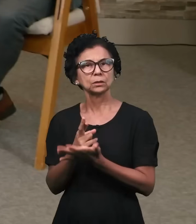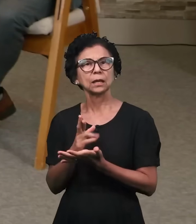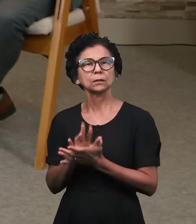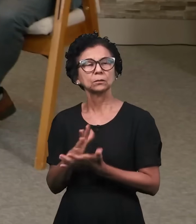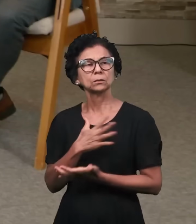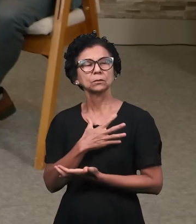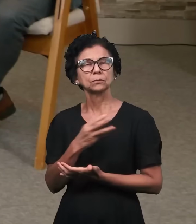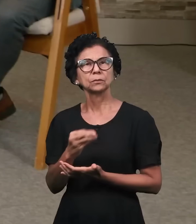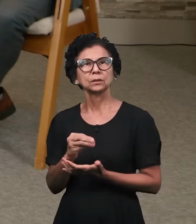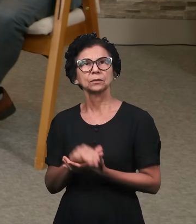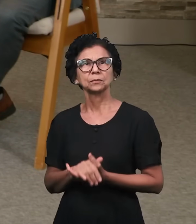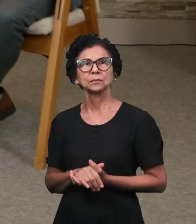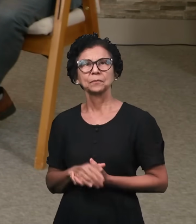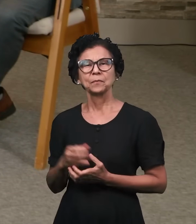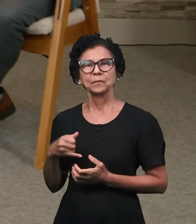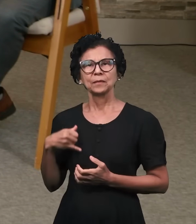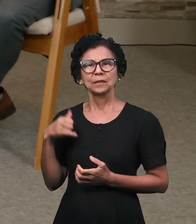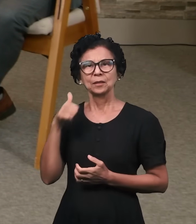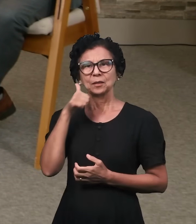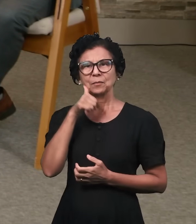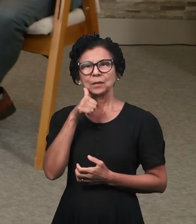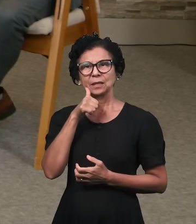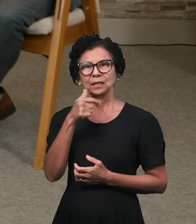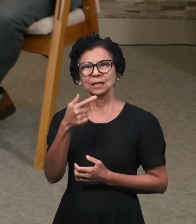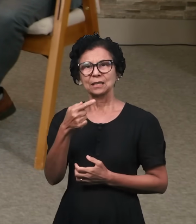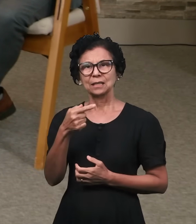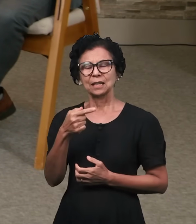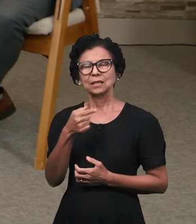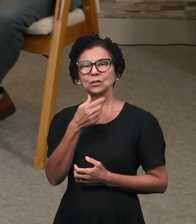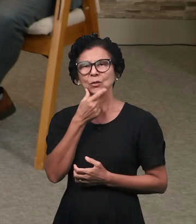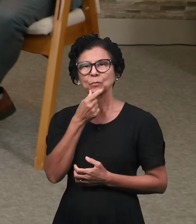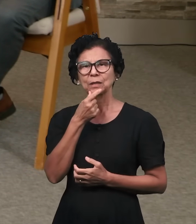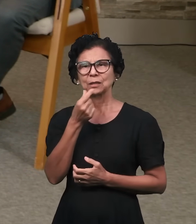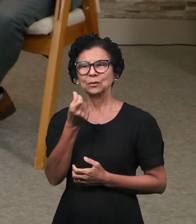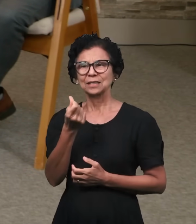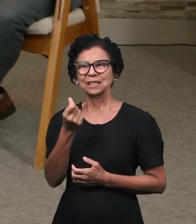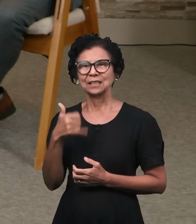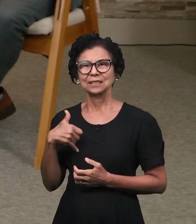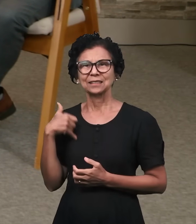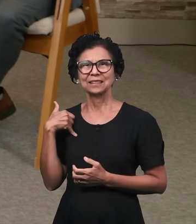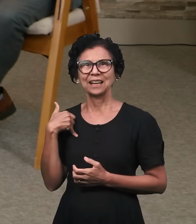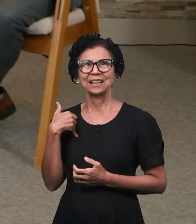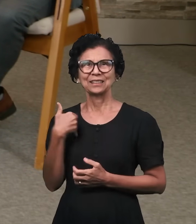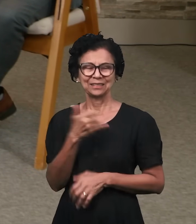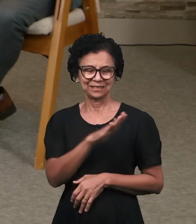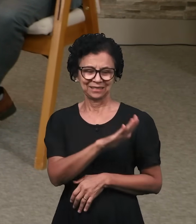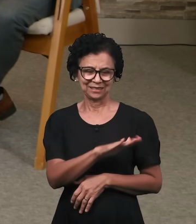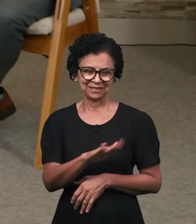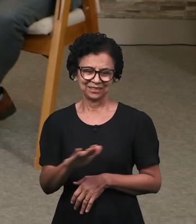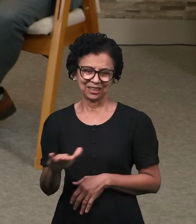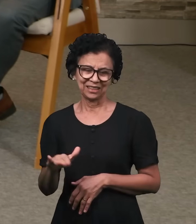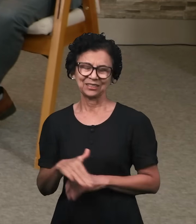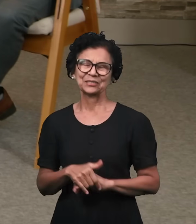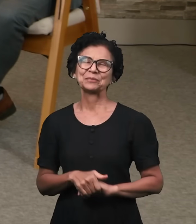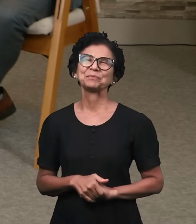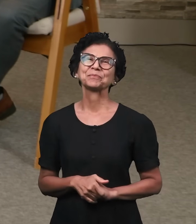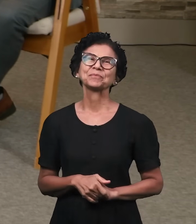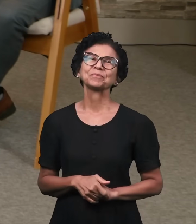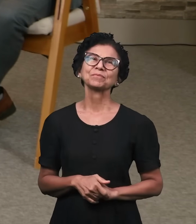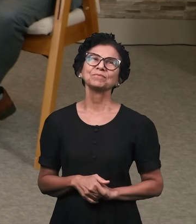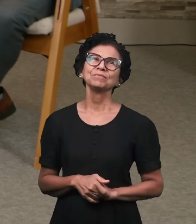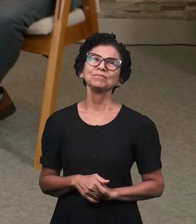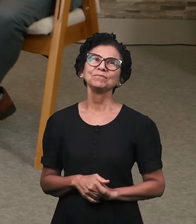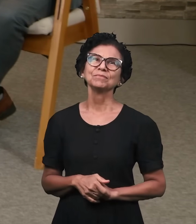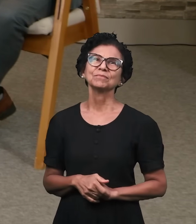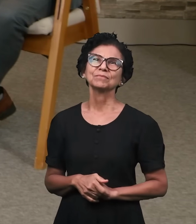Maria Luísa com 7 e o Luiz Fernando com 6. Intermediários. São. 2 intermediários, né? E também crescendo na Igreja